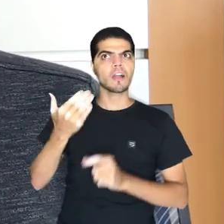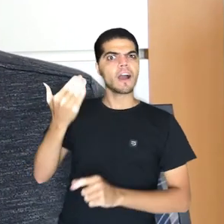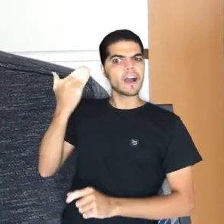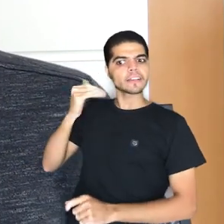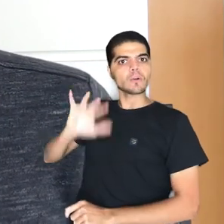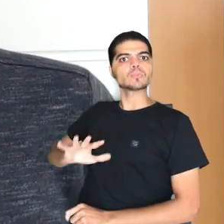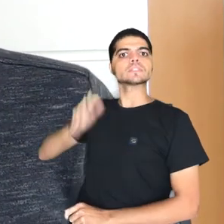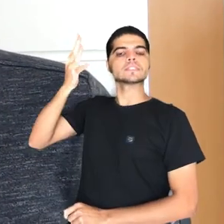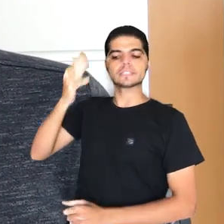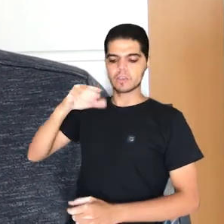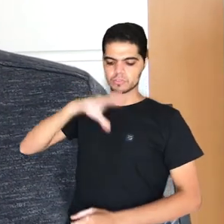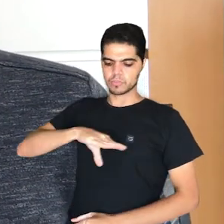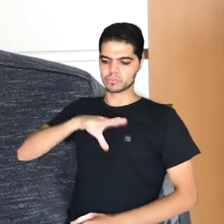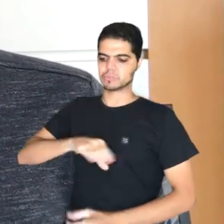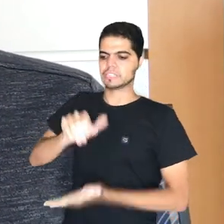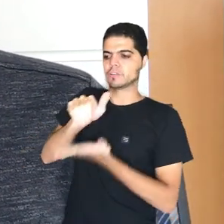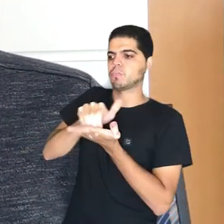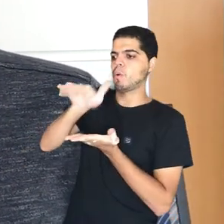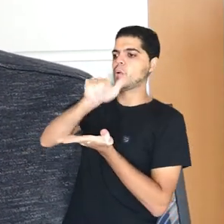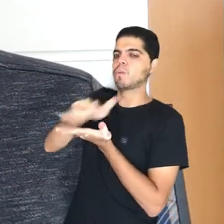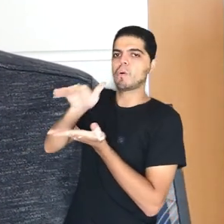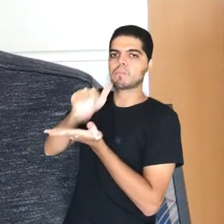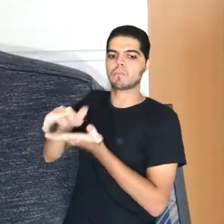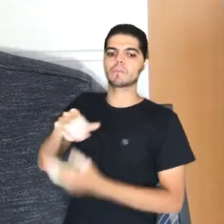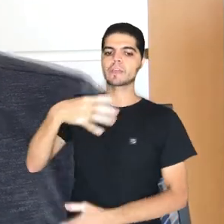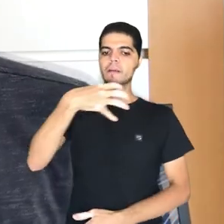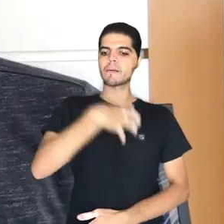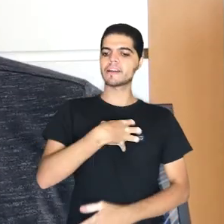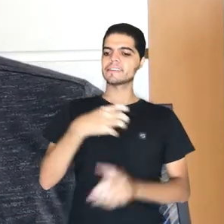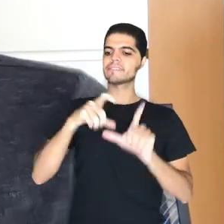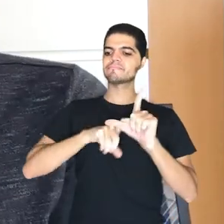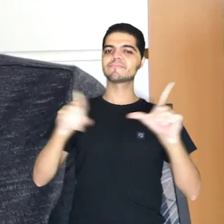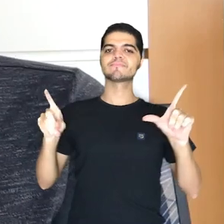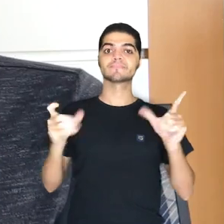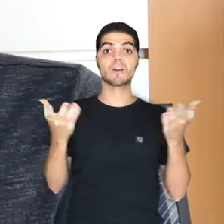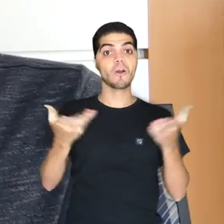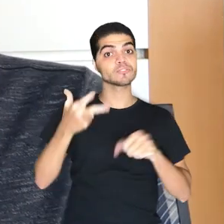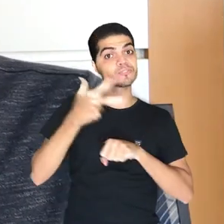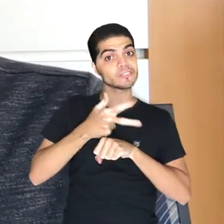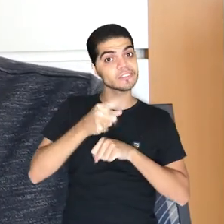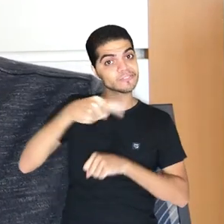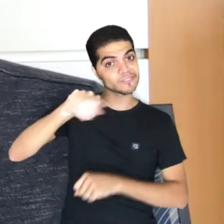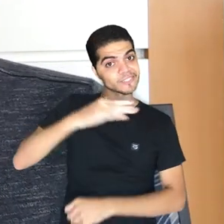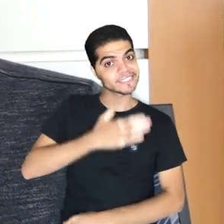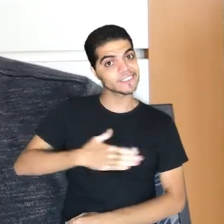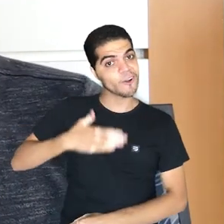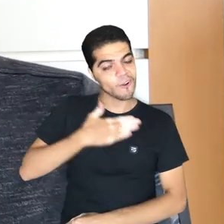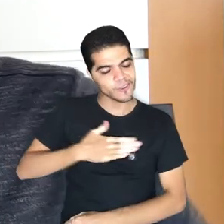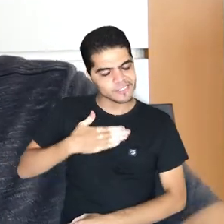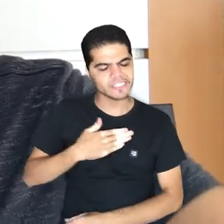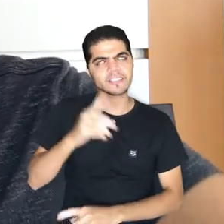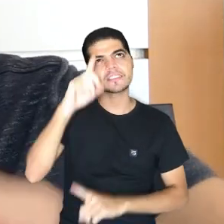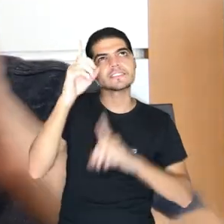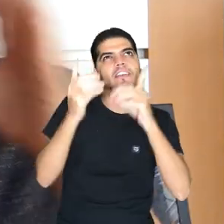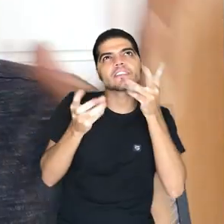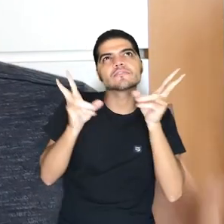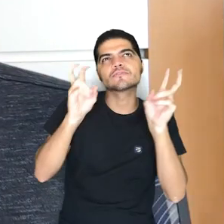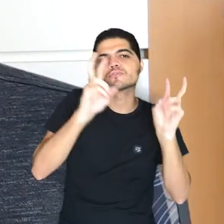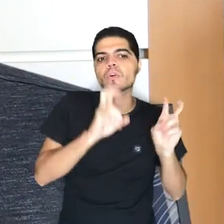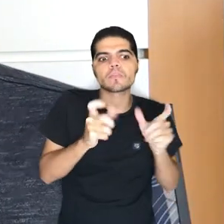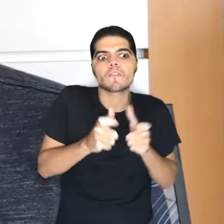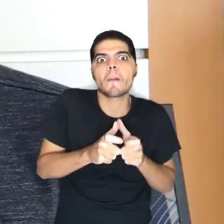oficialmente os portugueses e declarado então a sua independência. Bom, pessoal, foi esse o vídeo. A gente espera que vocês tenham gostado. A ideia era trazer uma visão